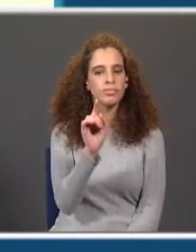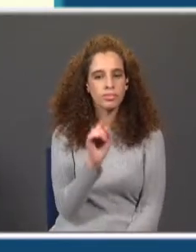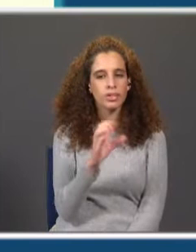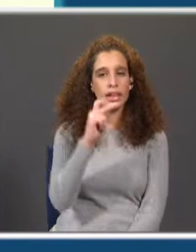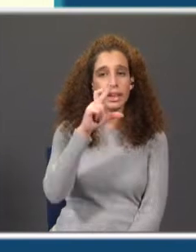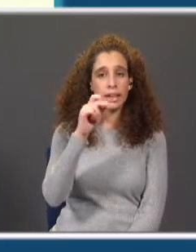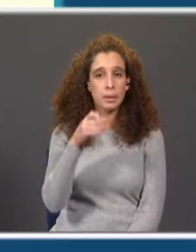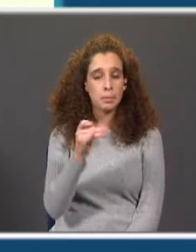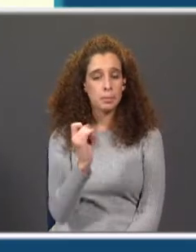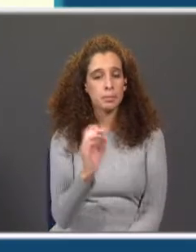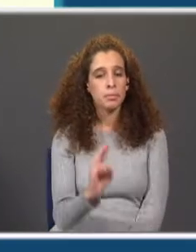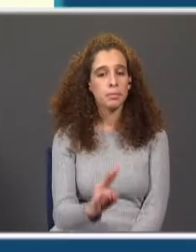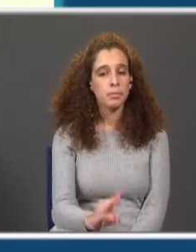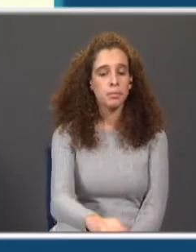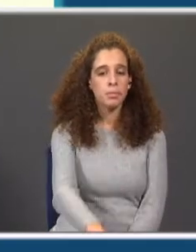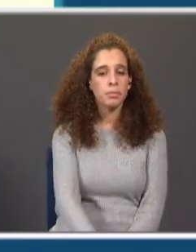carapim.